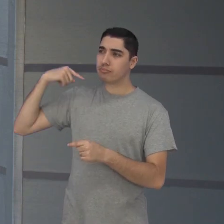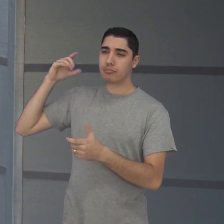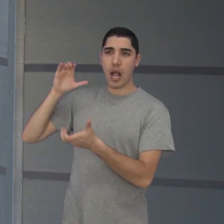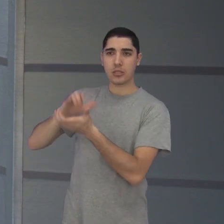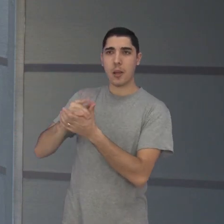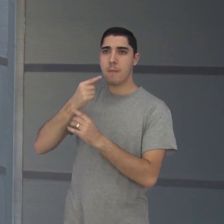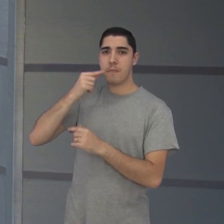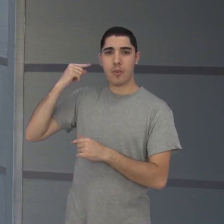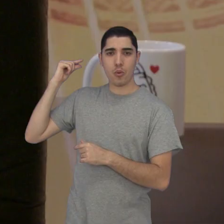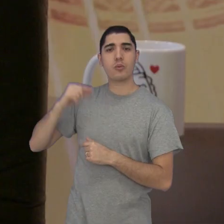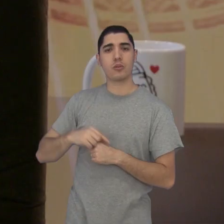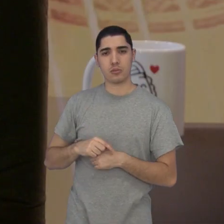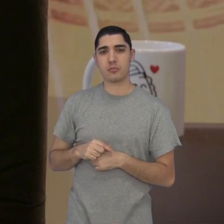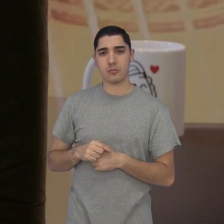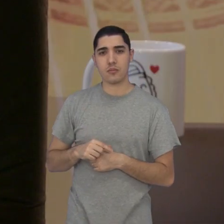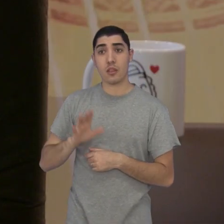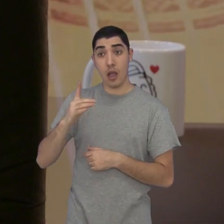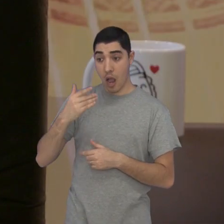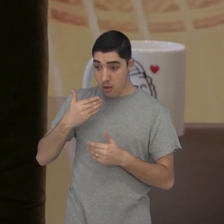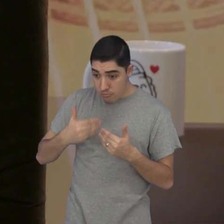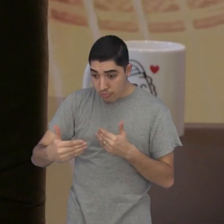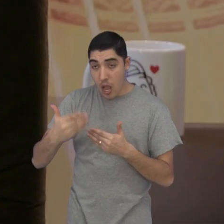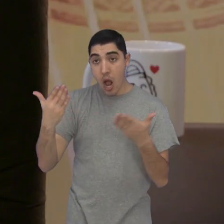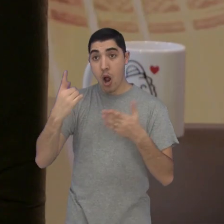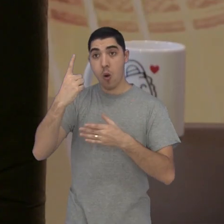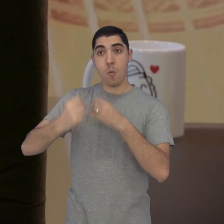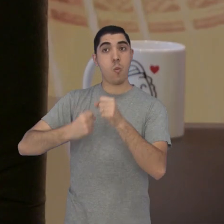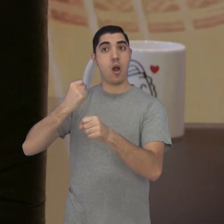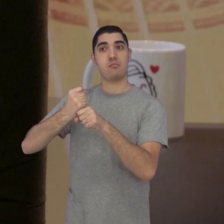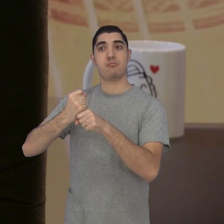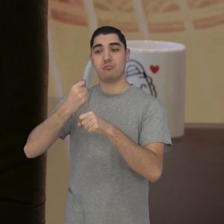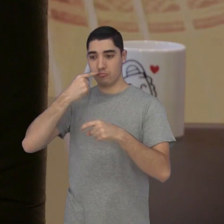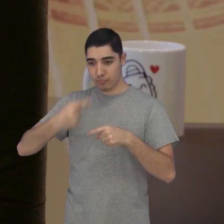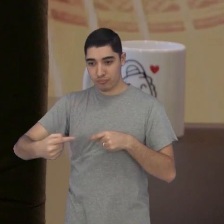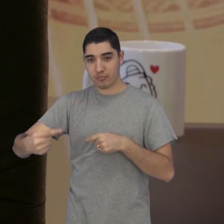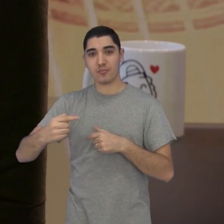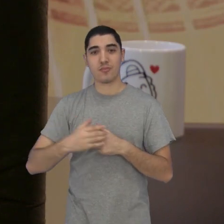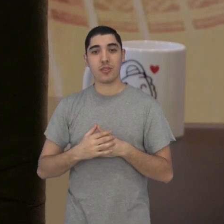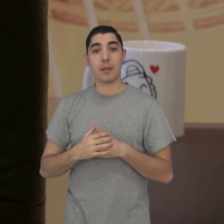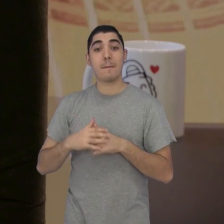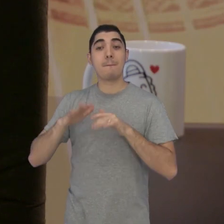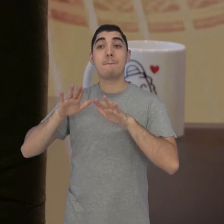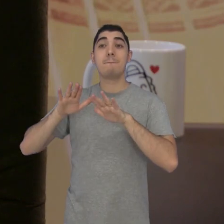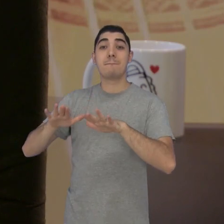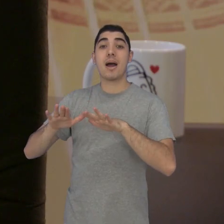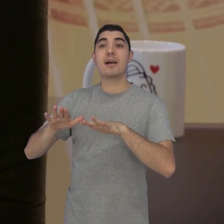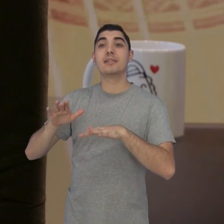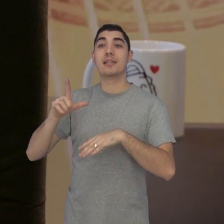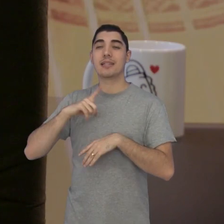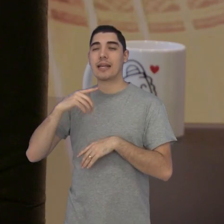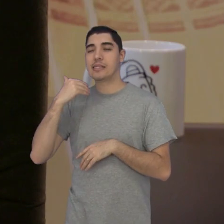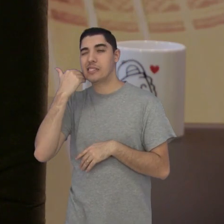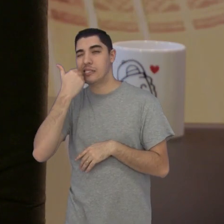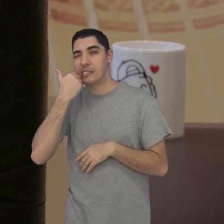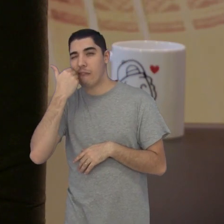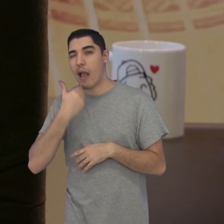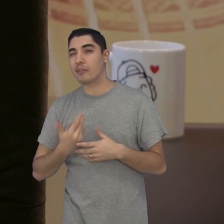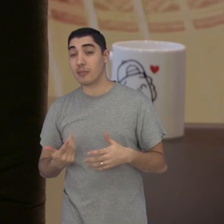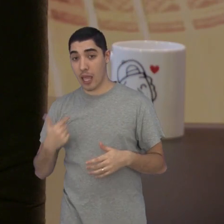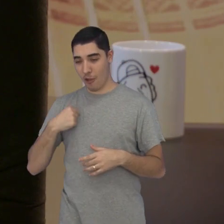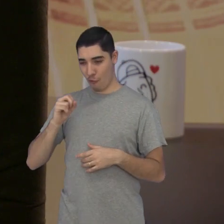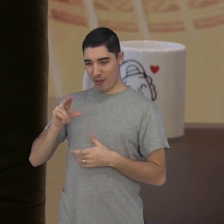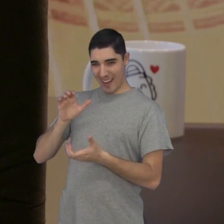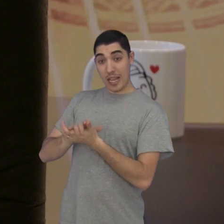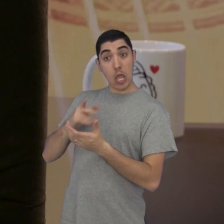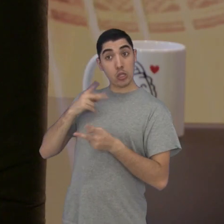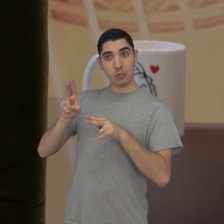de pouco também. De pouco, recém-casado. Vai fazer um ano agora. É. E aí, só que a marvadeza, rapaz, eu